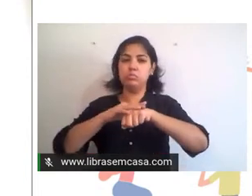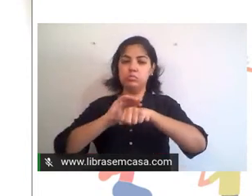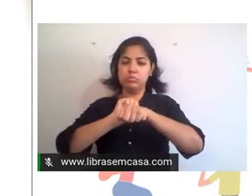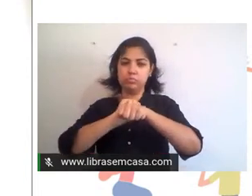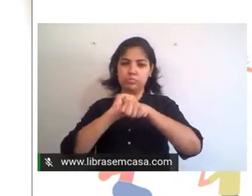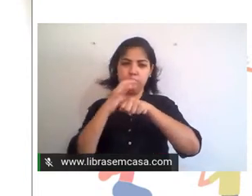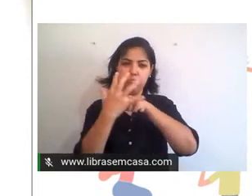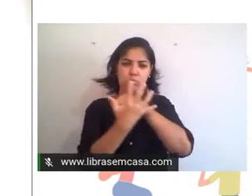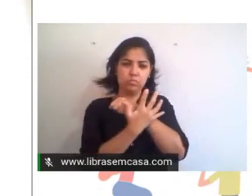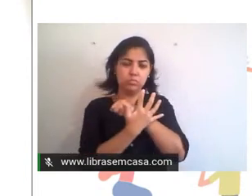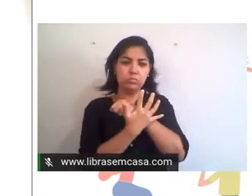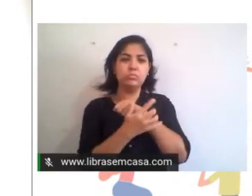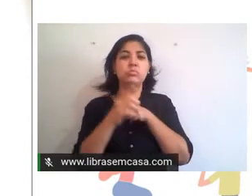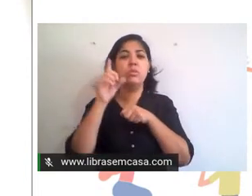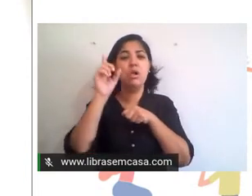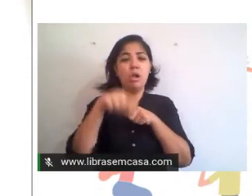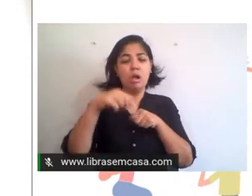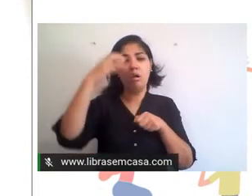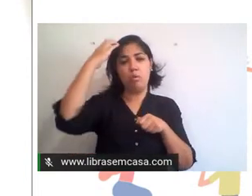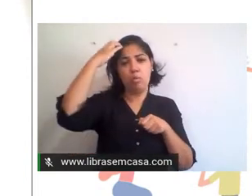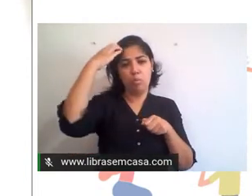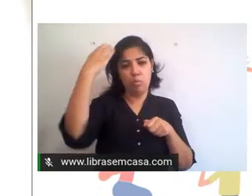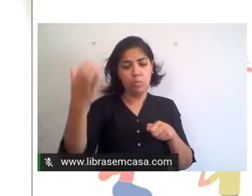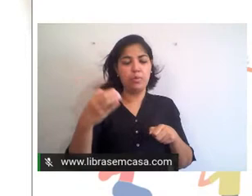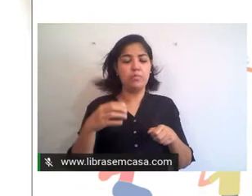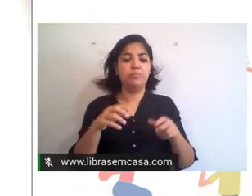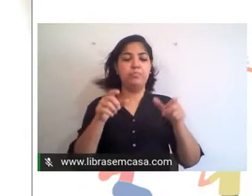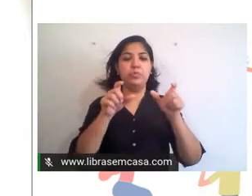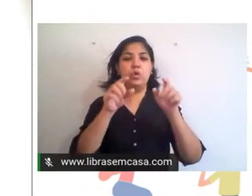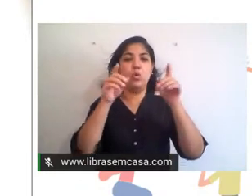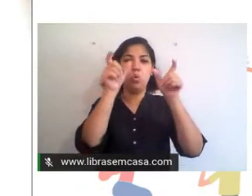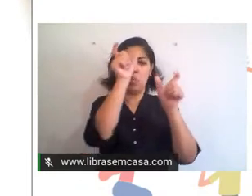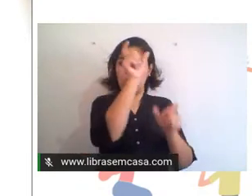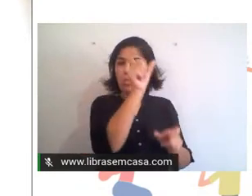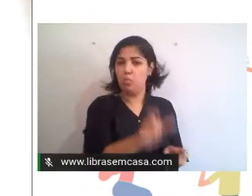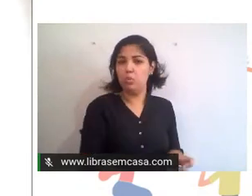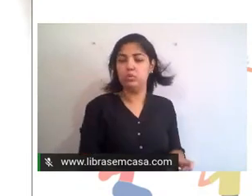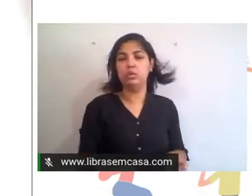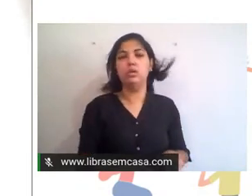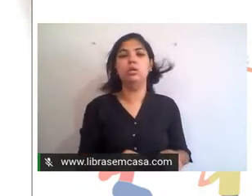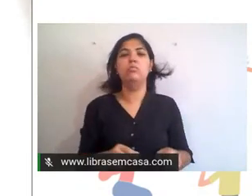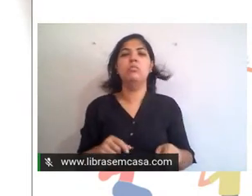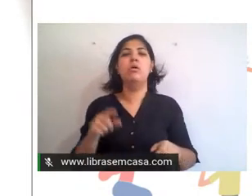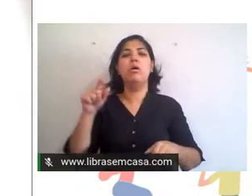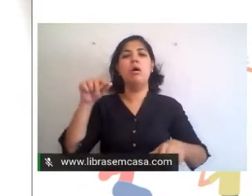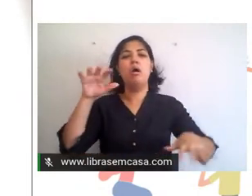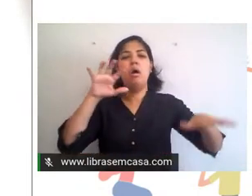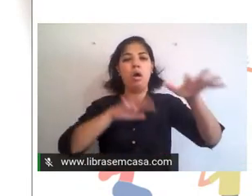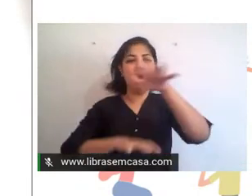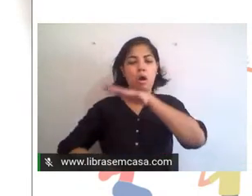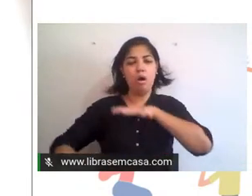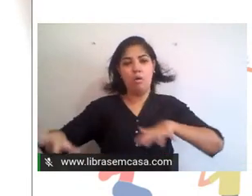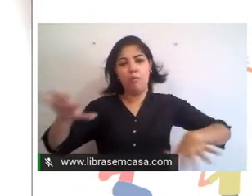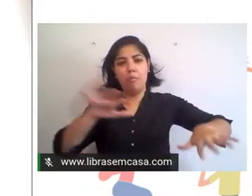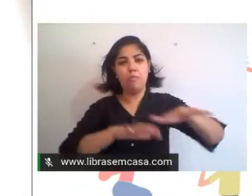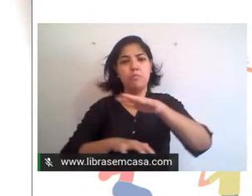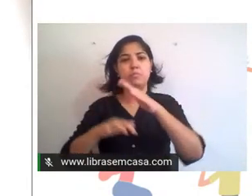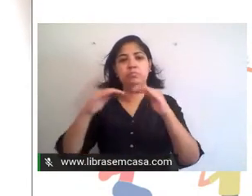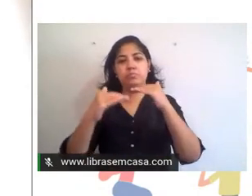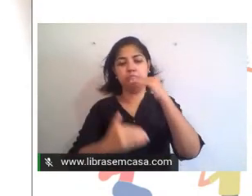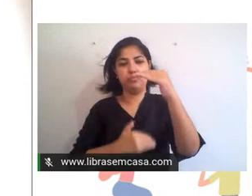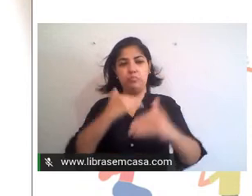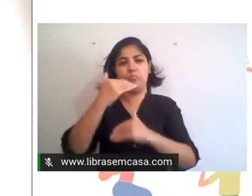modelo agroindustrial de produção de alimentos, né? É o avanço dos biomas, nas reversas naturais, numa